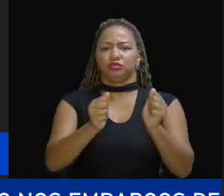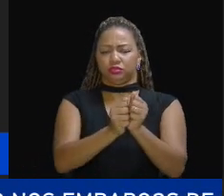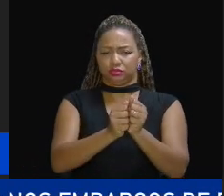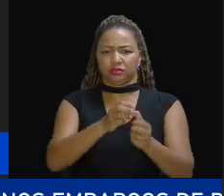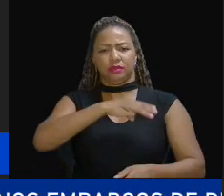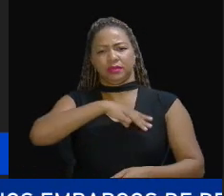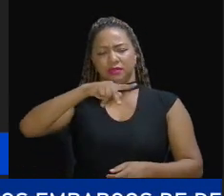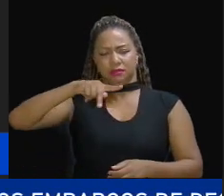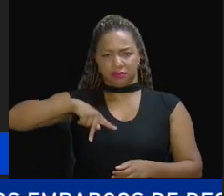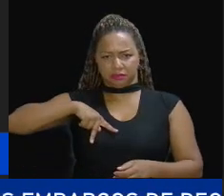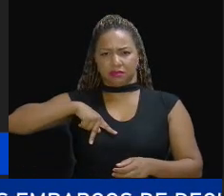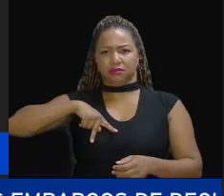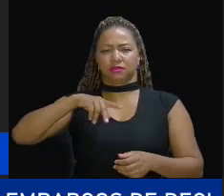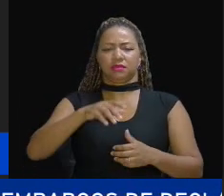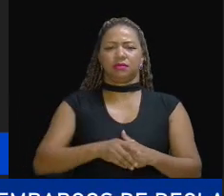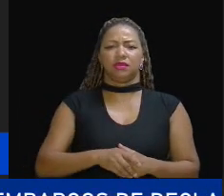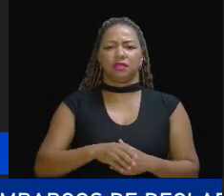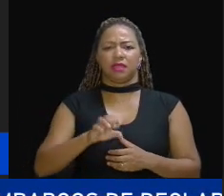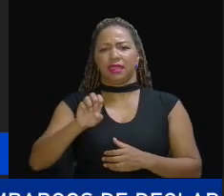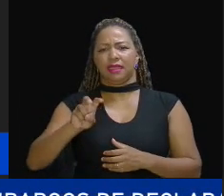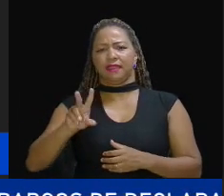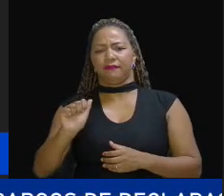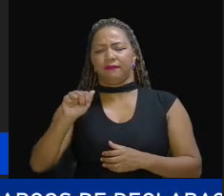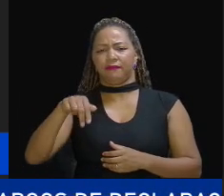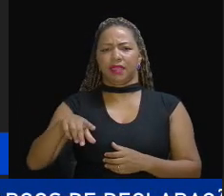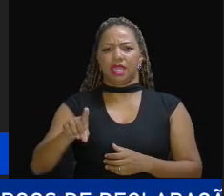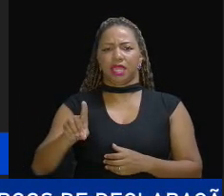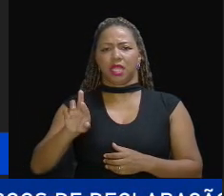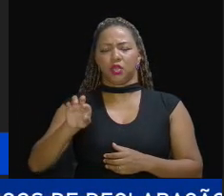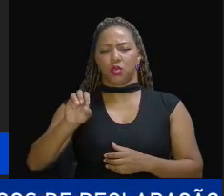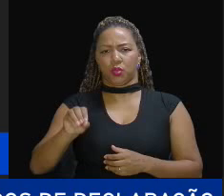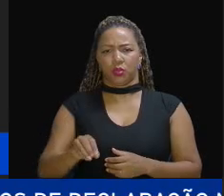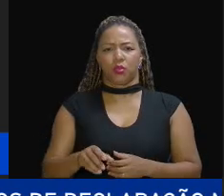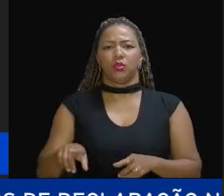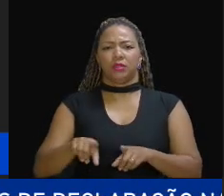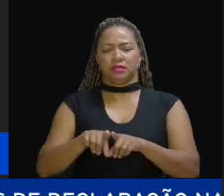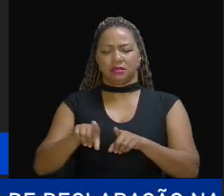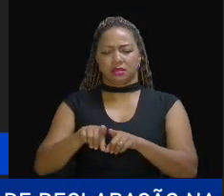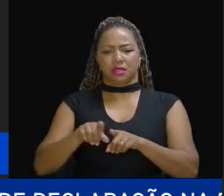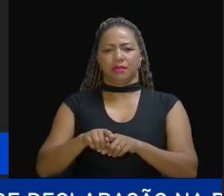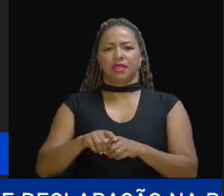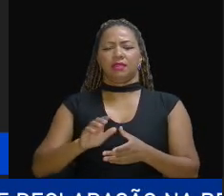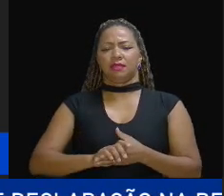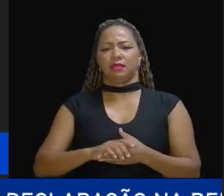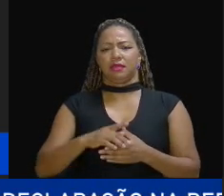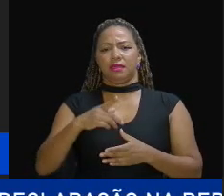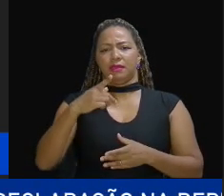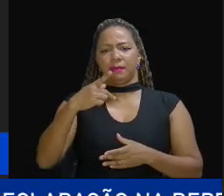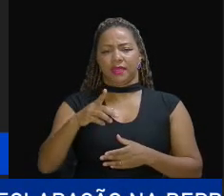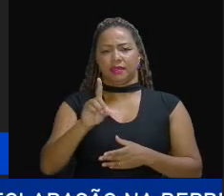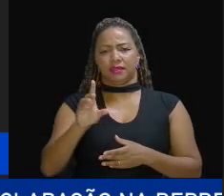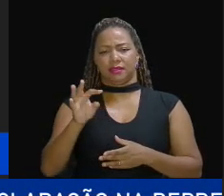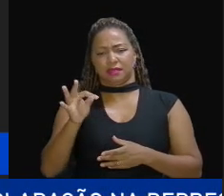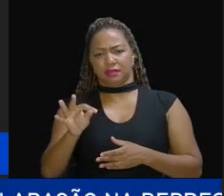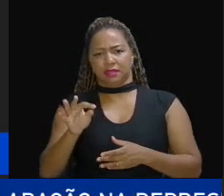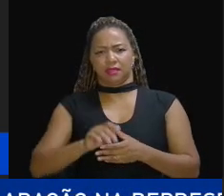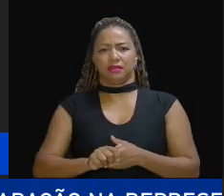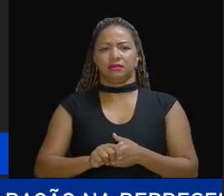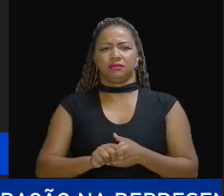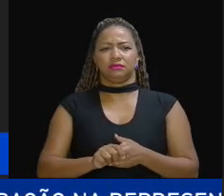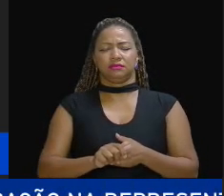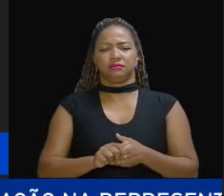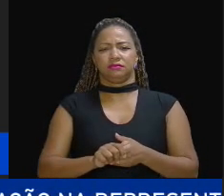Eleitoral, Evandro Costa Milhomem e Partido Democrata Trabalhista, PDT. E o terceiro